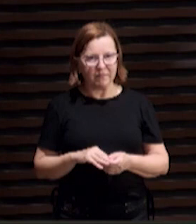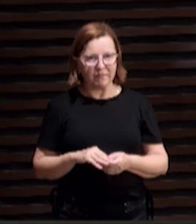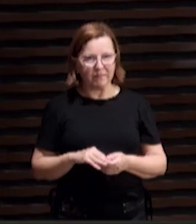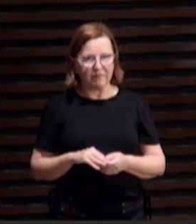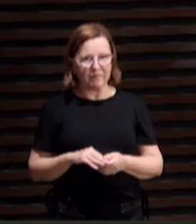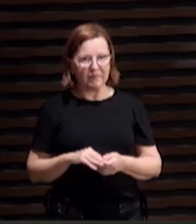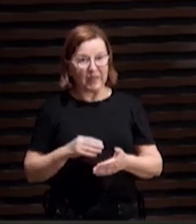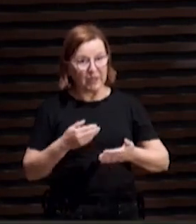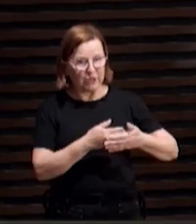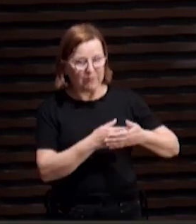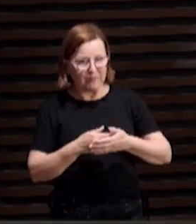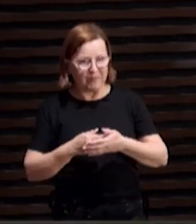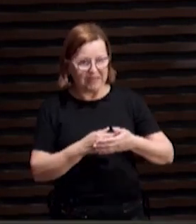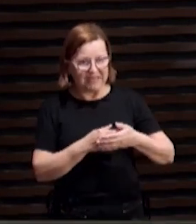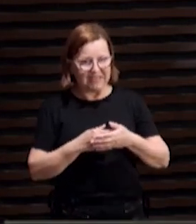de bebês,